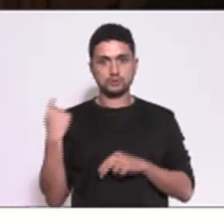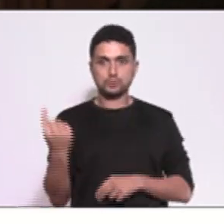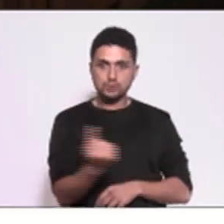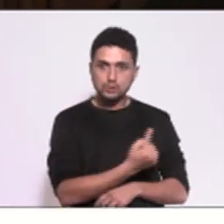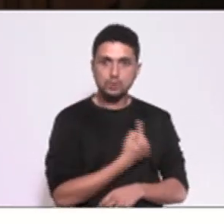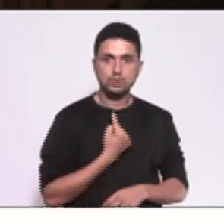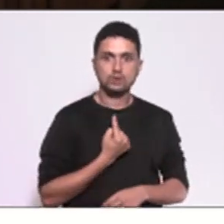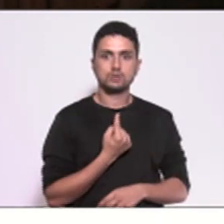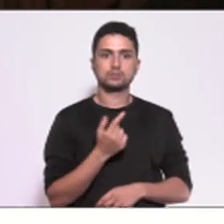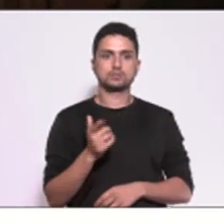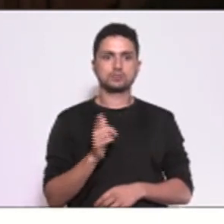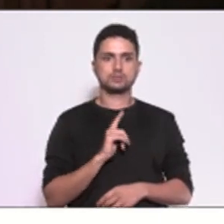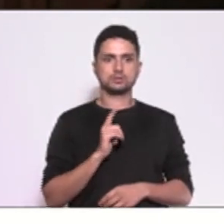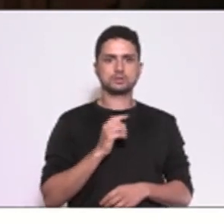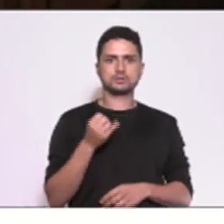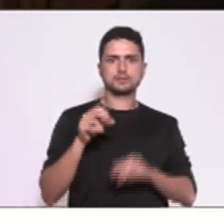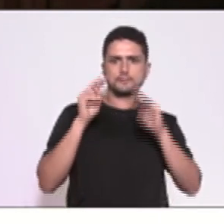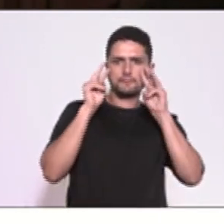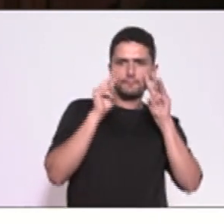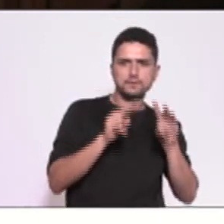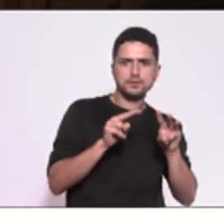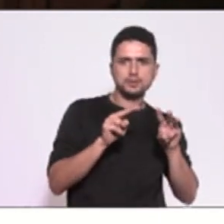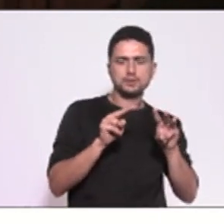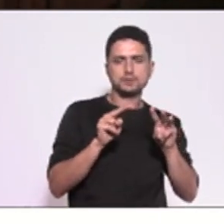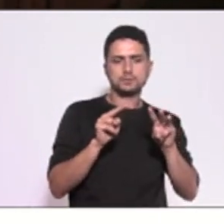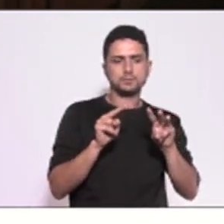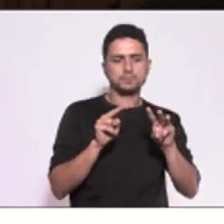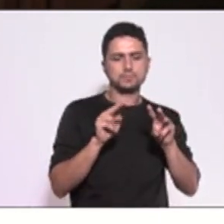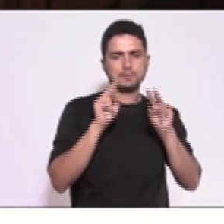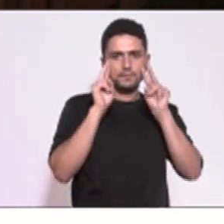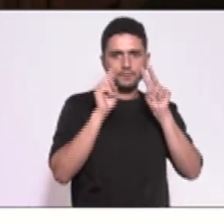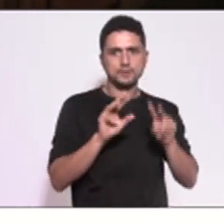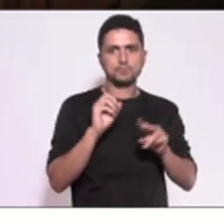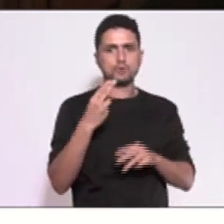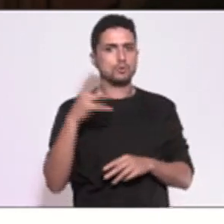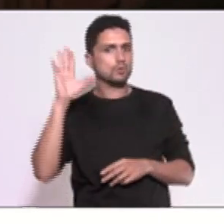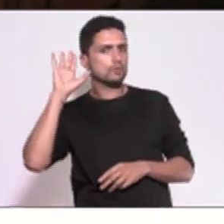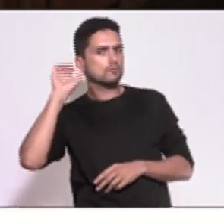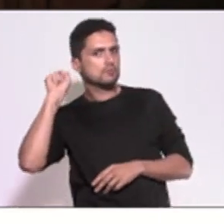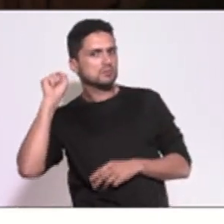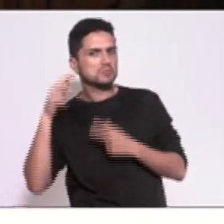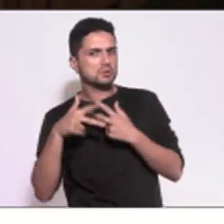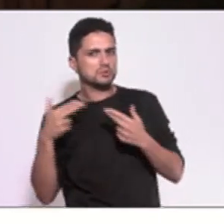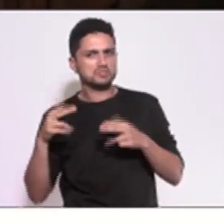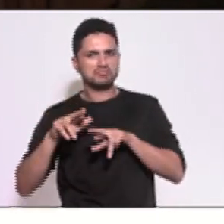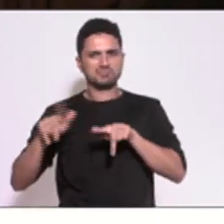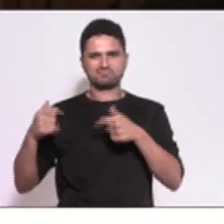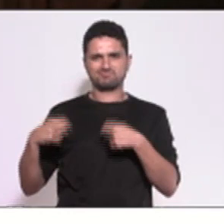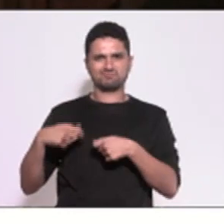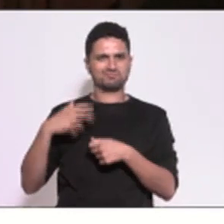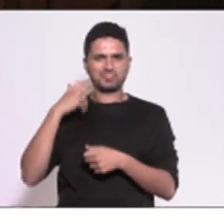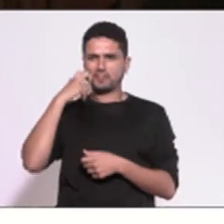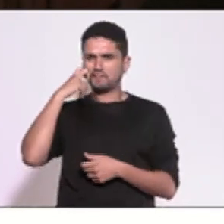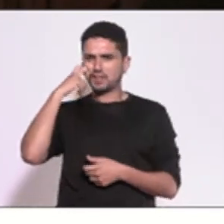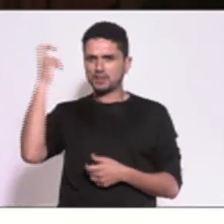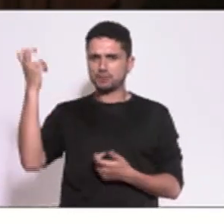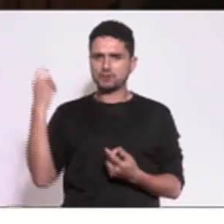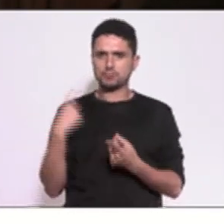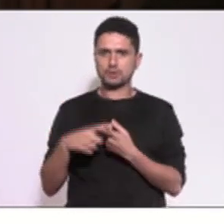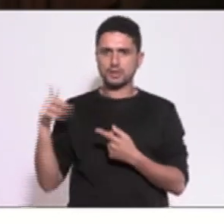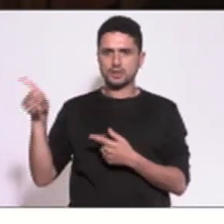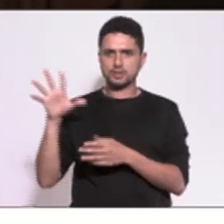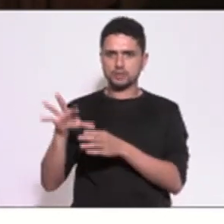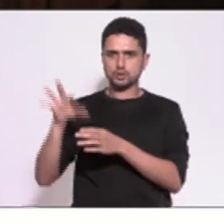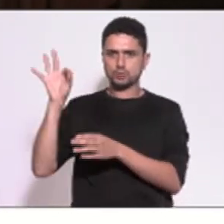se virmos ou ouvirmos coisa diferente, temos que nos envergonhar, porque quem foi eleito para